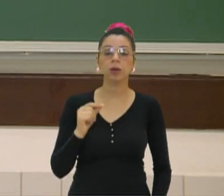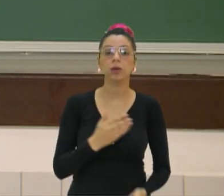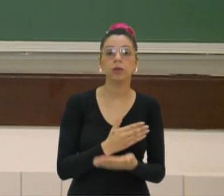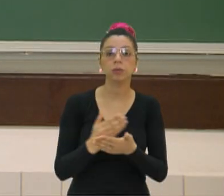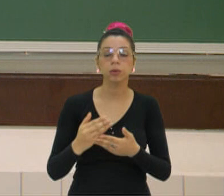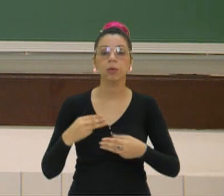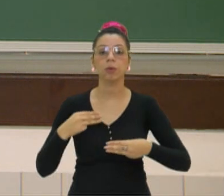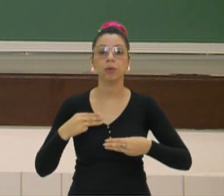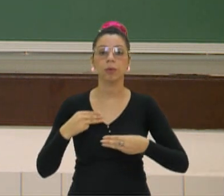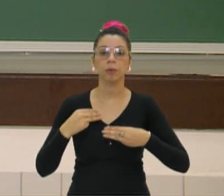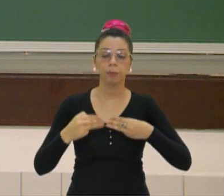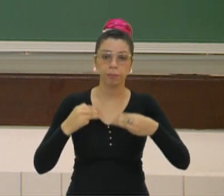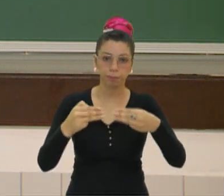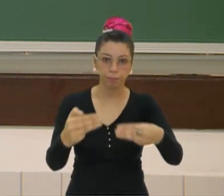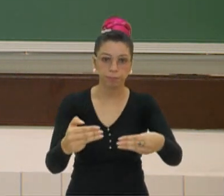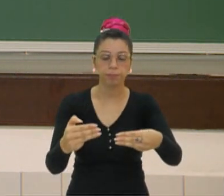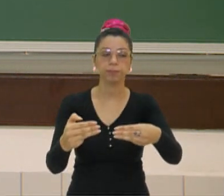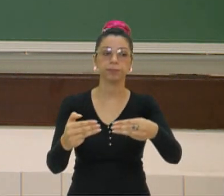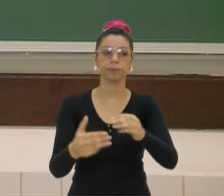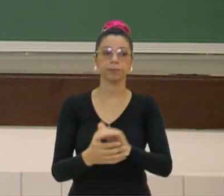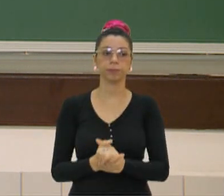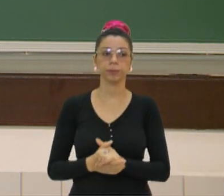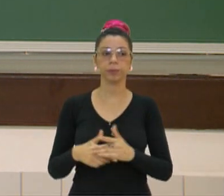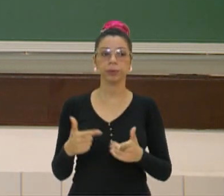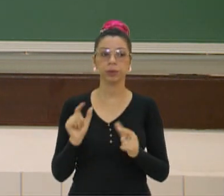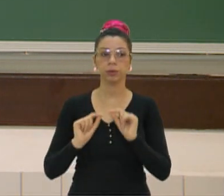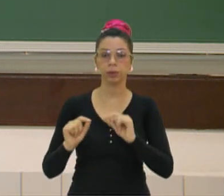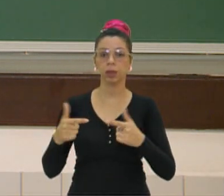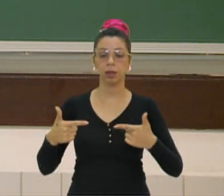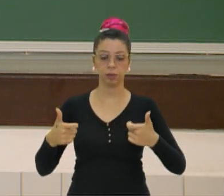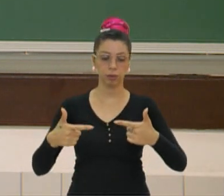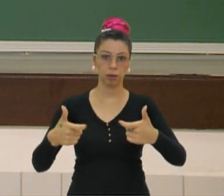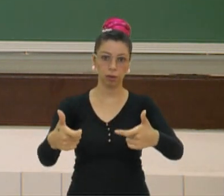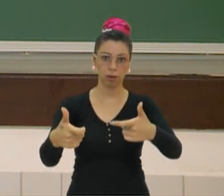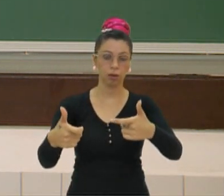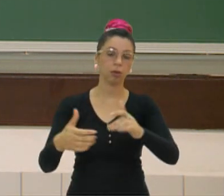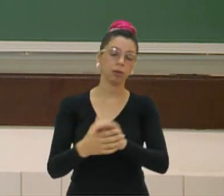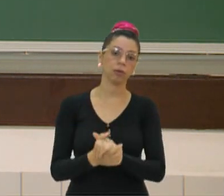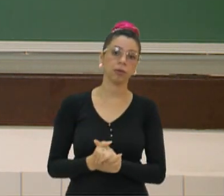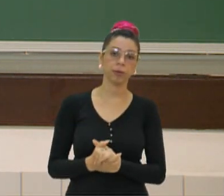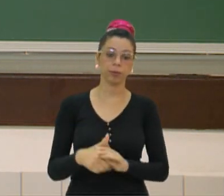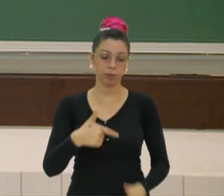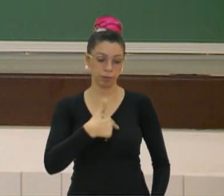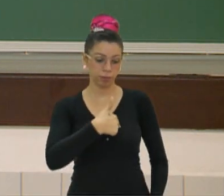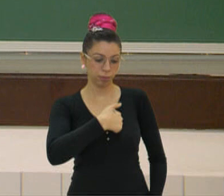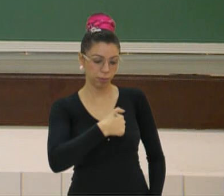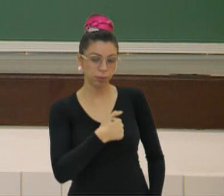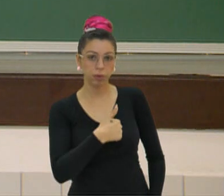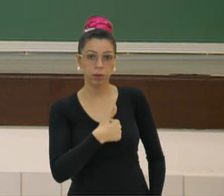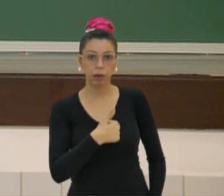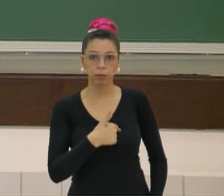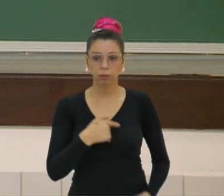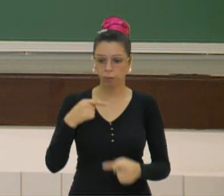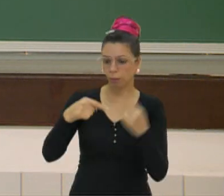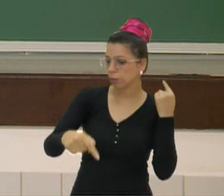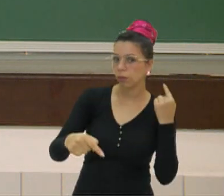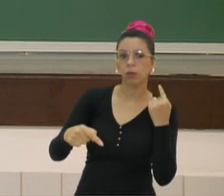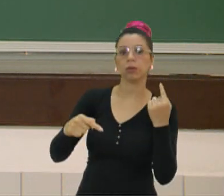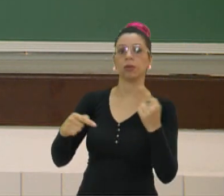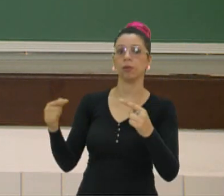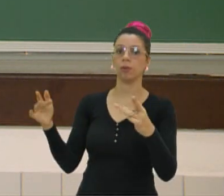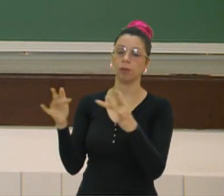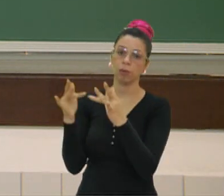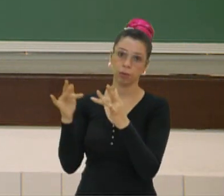de Vargas. Então você entende aí quando o professor diz que o Vargas, de fato, não deixou o seu contato com a política federal. Eleito